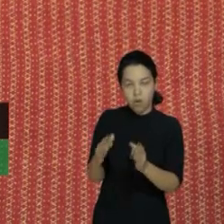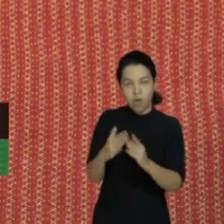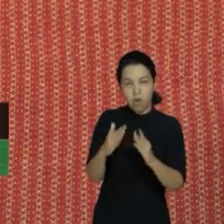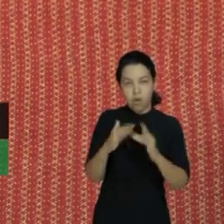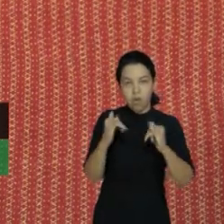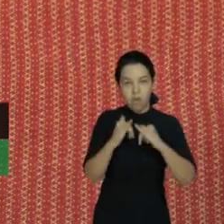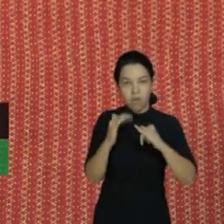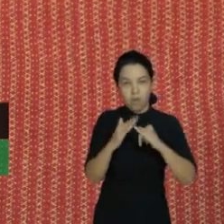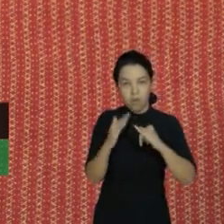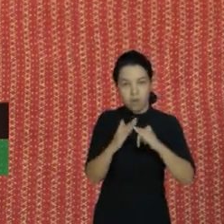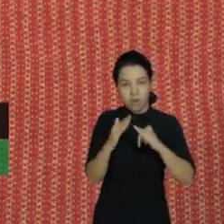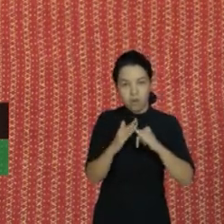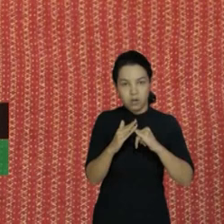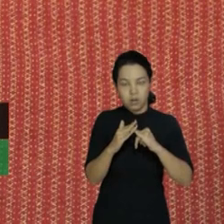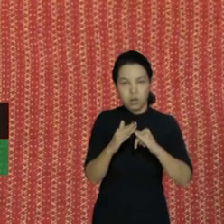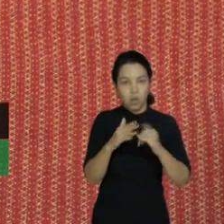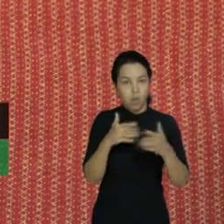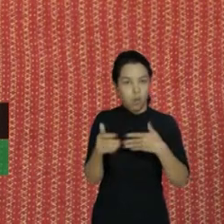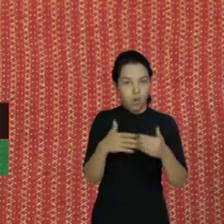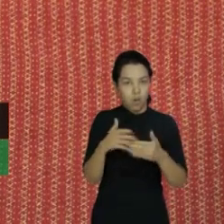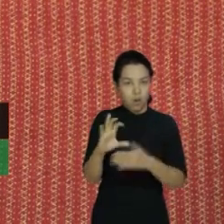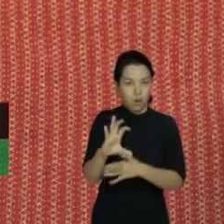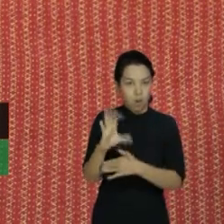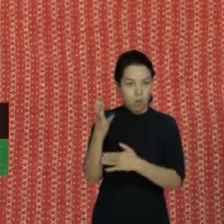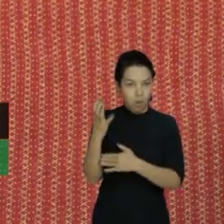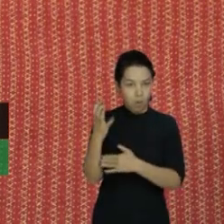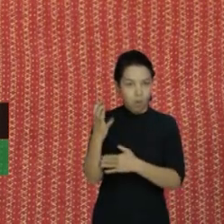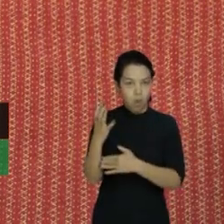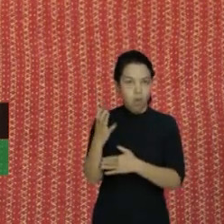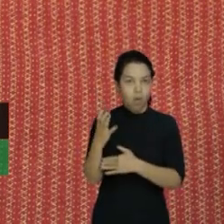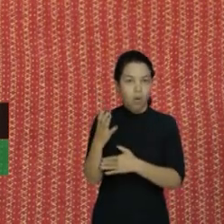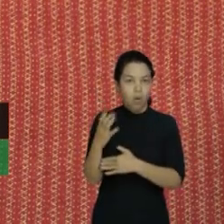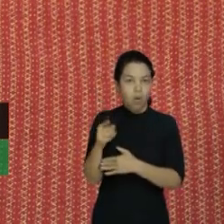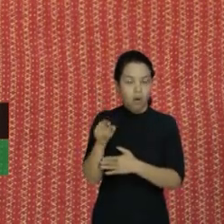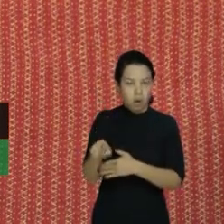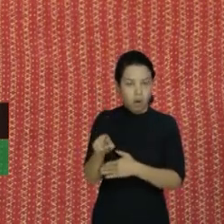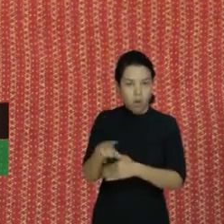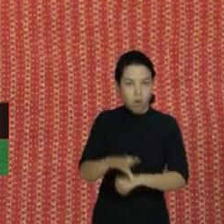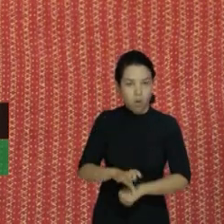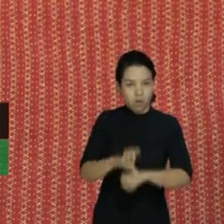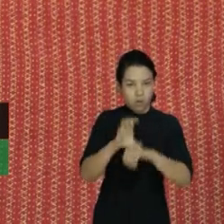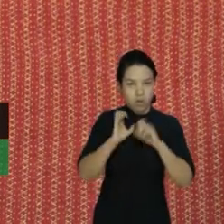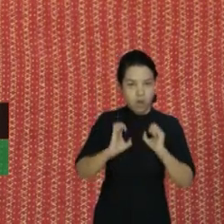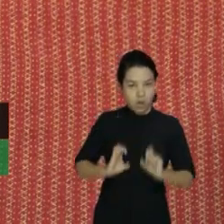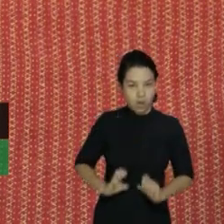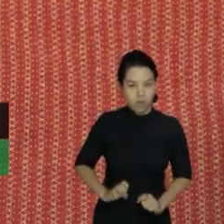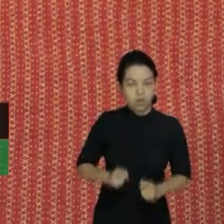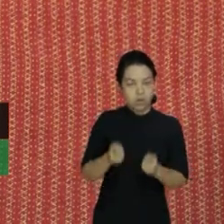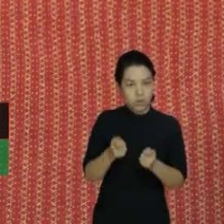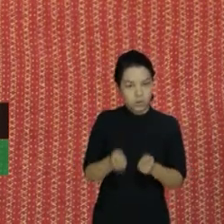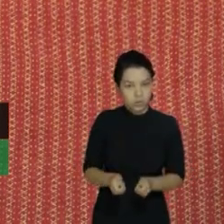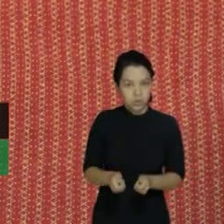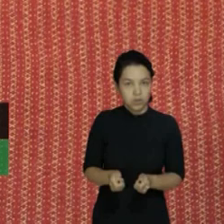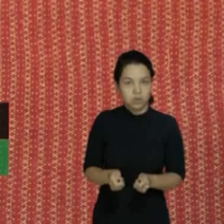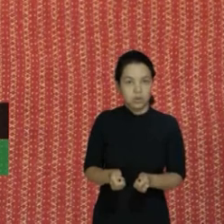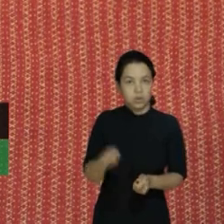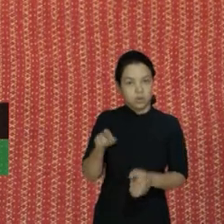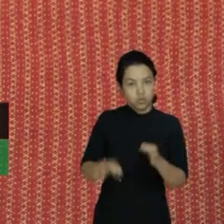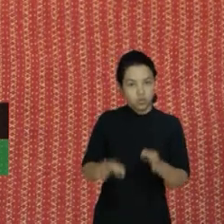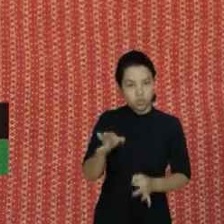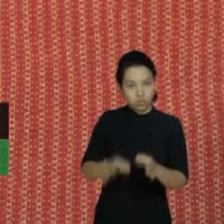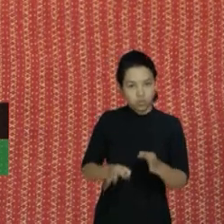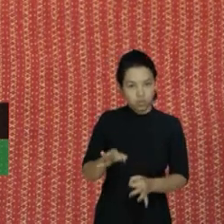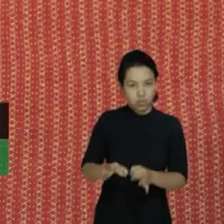coisa que aconteça, vai para o conselho. E o conselho de ética é muito rígido. E, sendo julgado, ele perde os